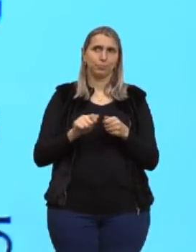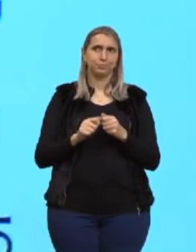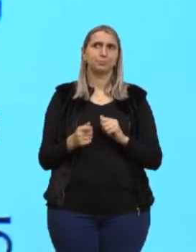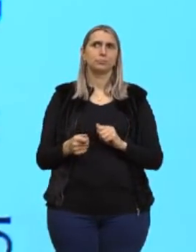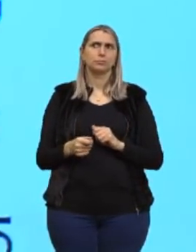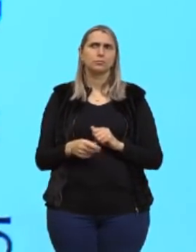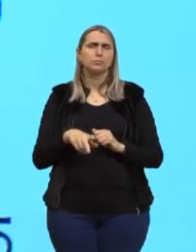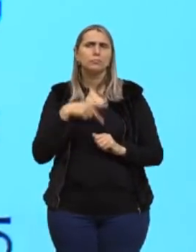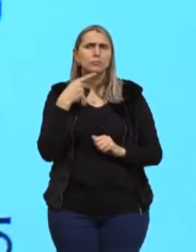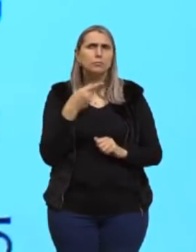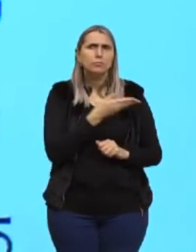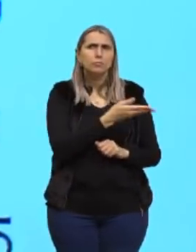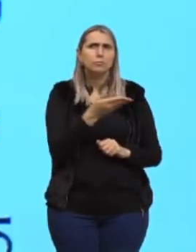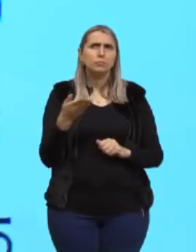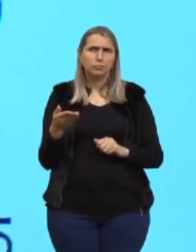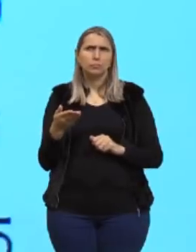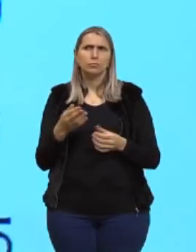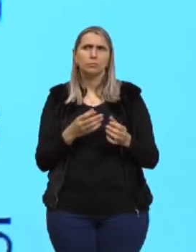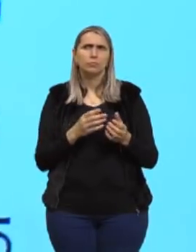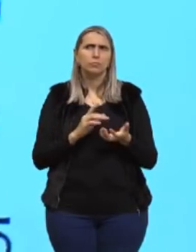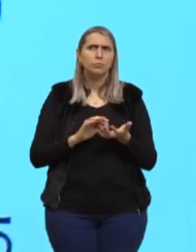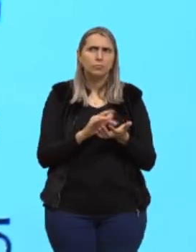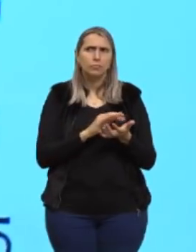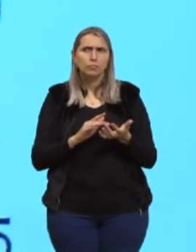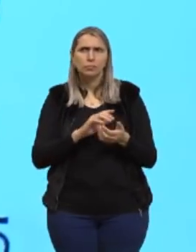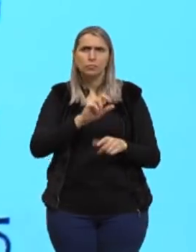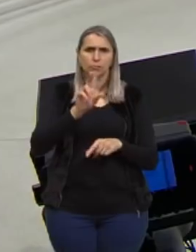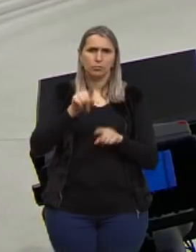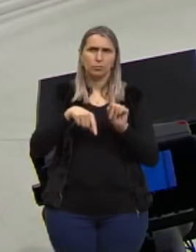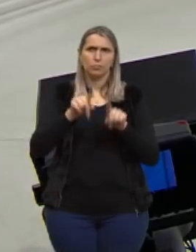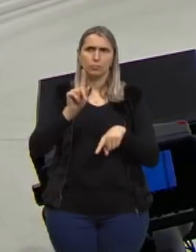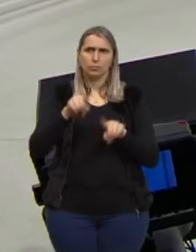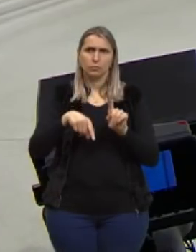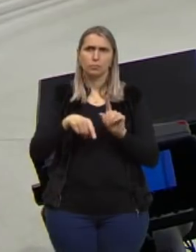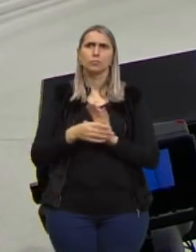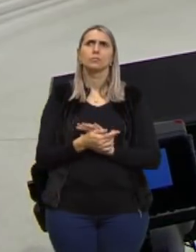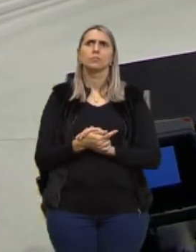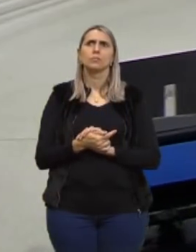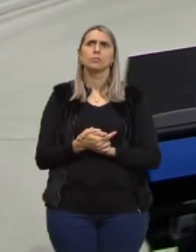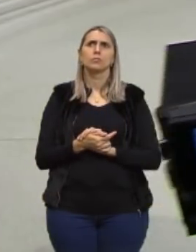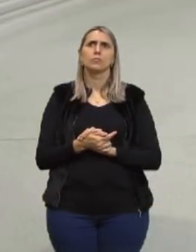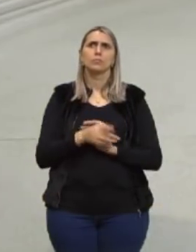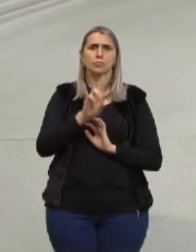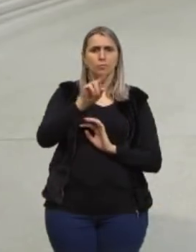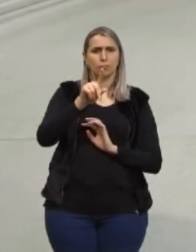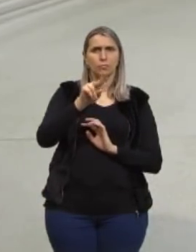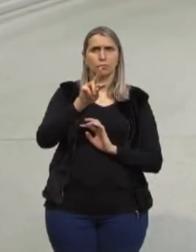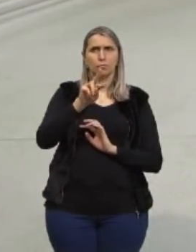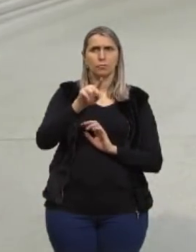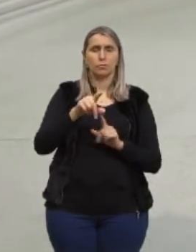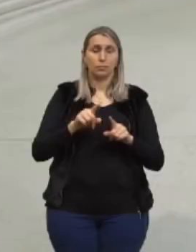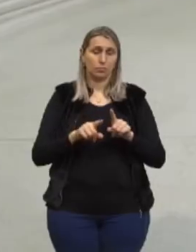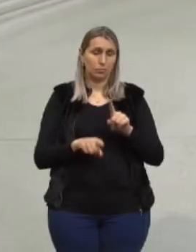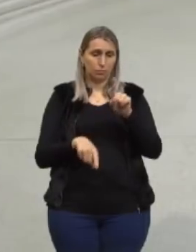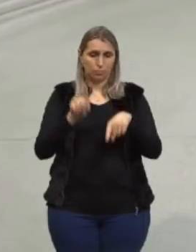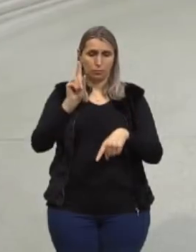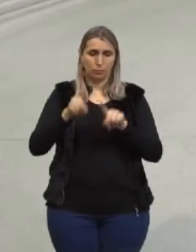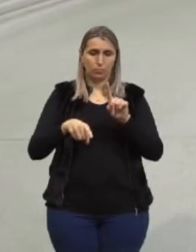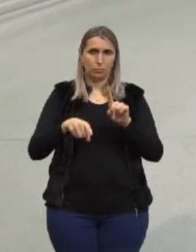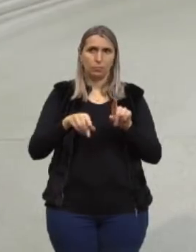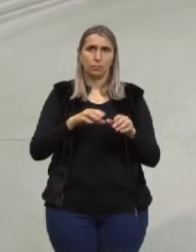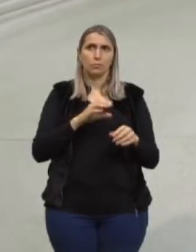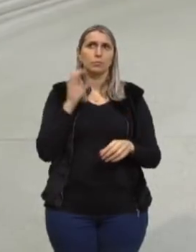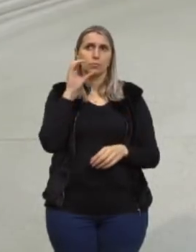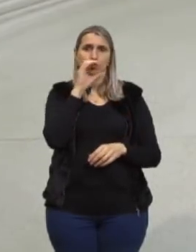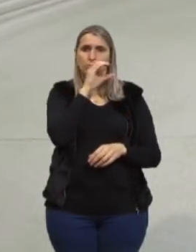eu não disse para vocês que a gente tem como calcular essa variação ó a variação da entalpia e aí que essa